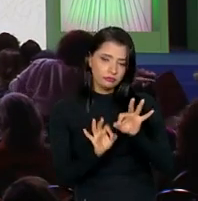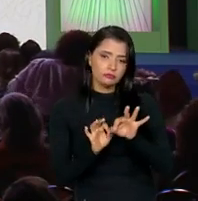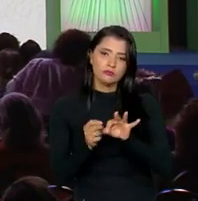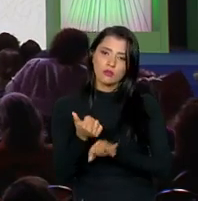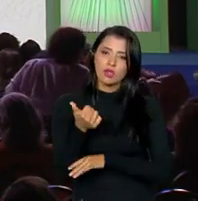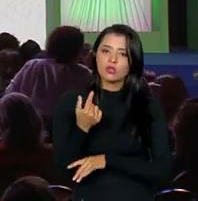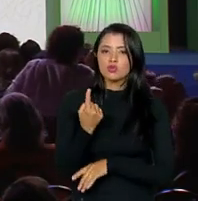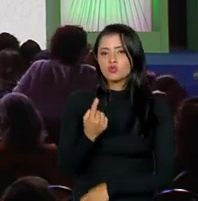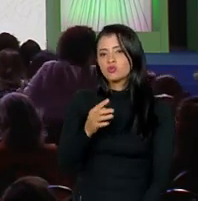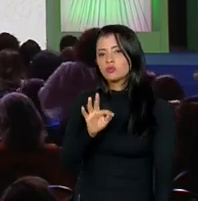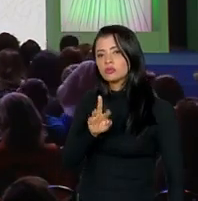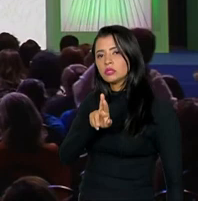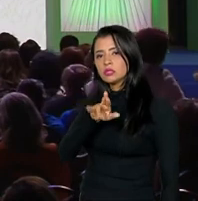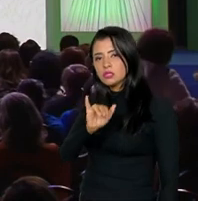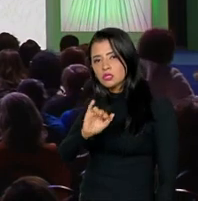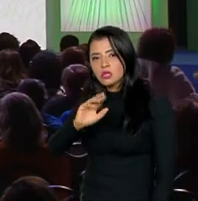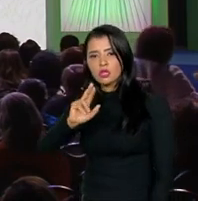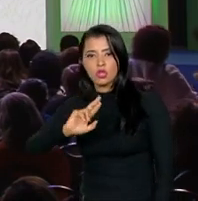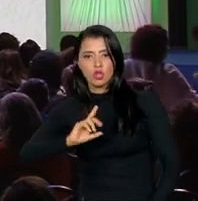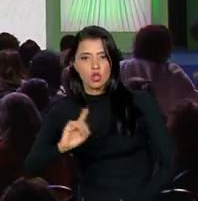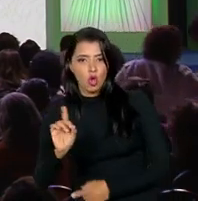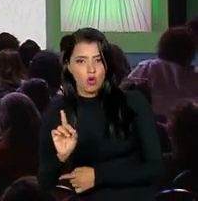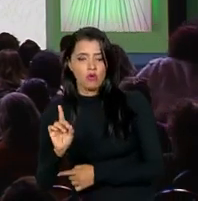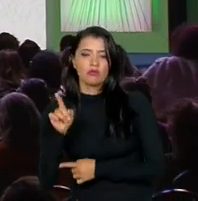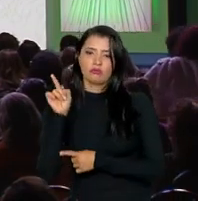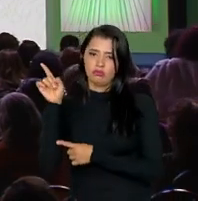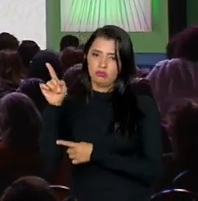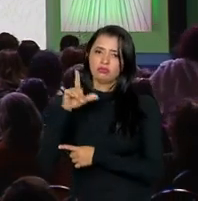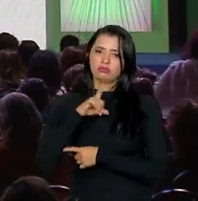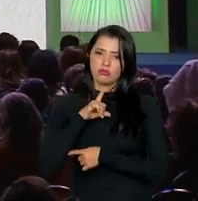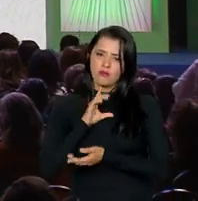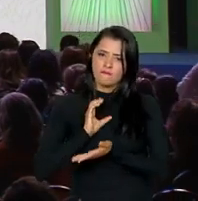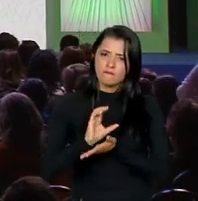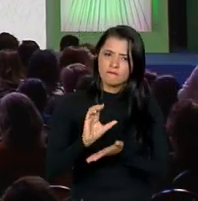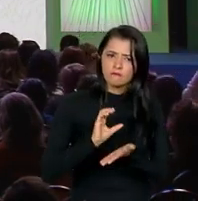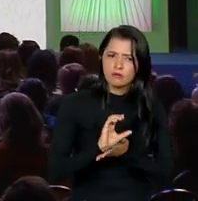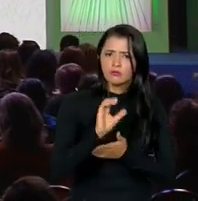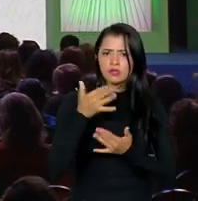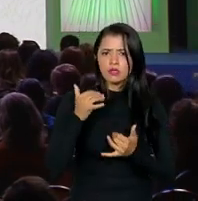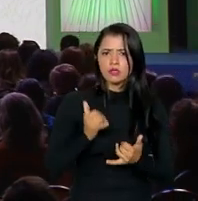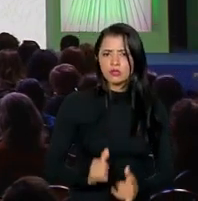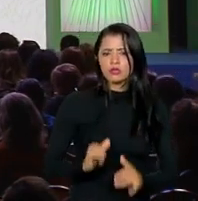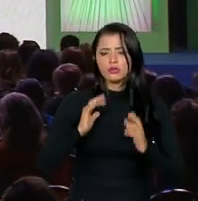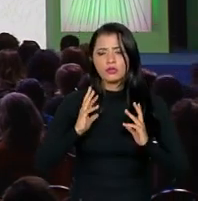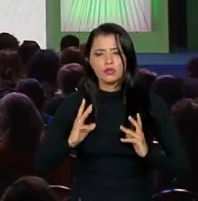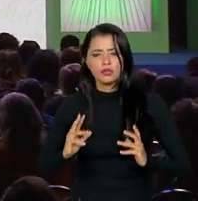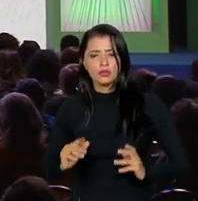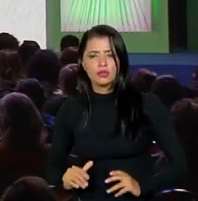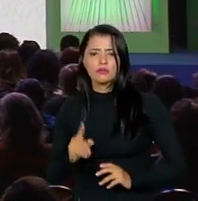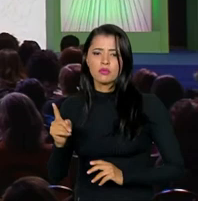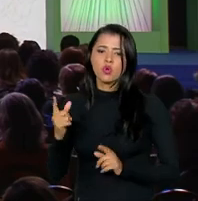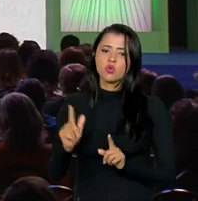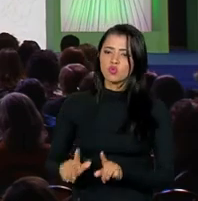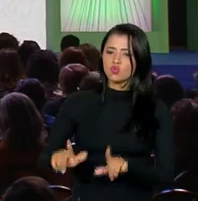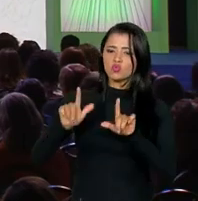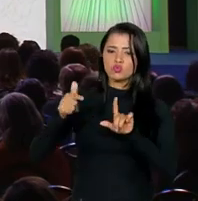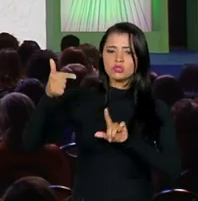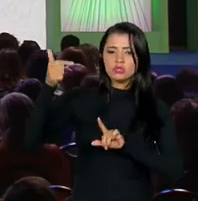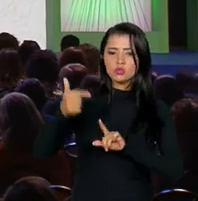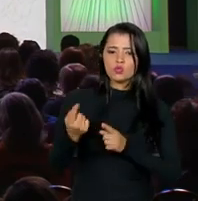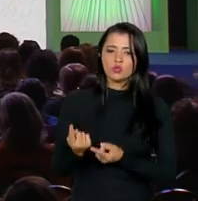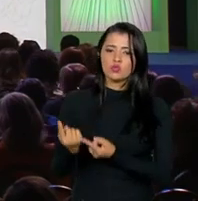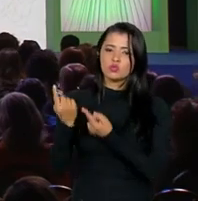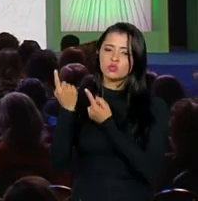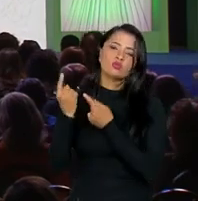quase US$1 trilhão em investimentos em energia limpa. O Green New Deal Industrial